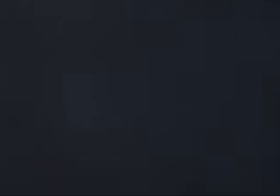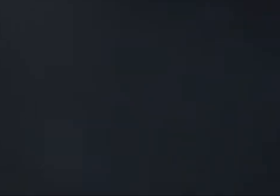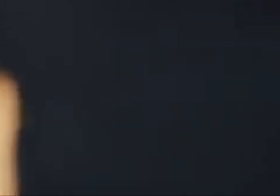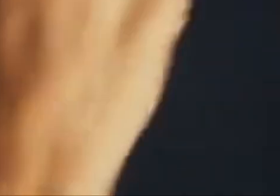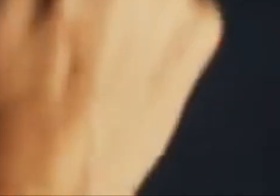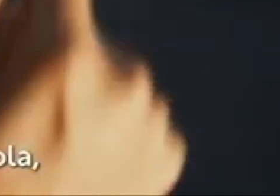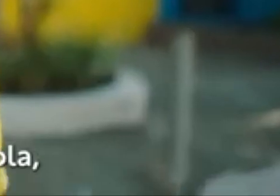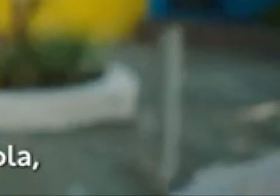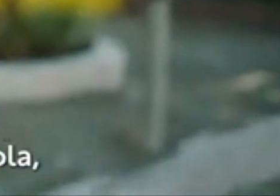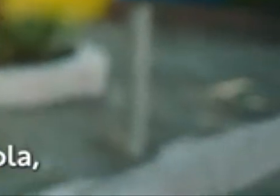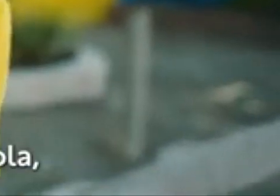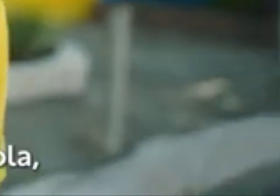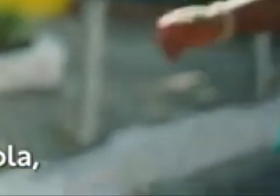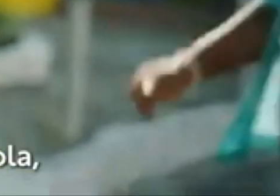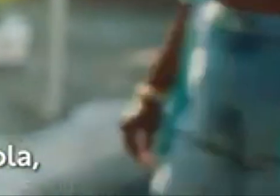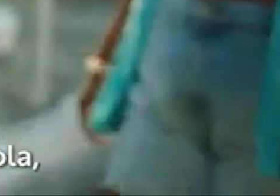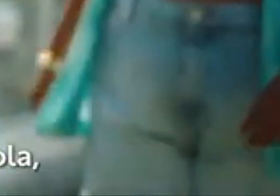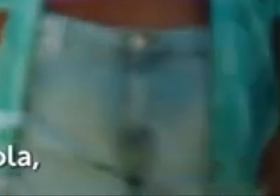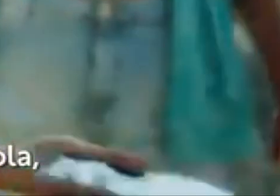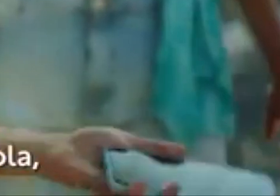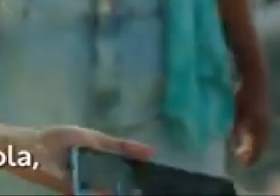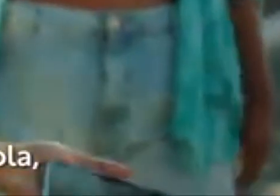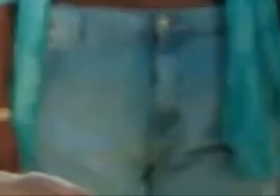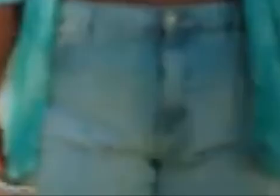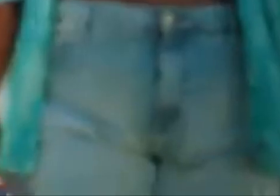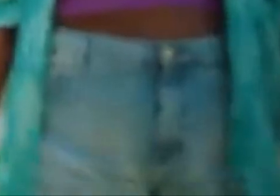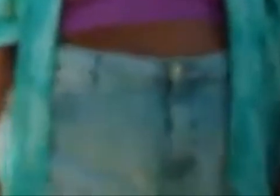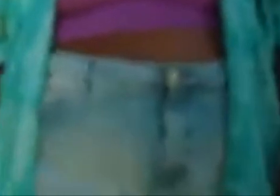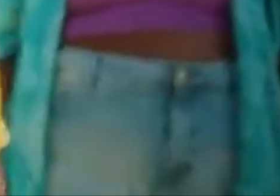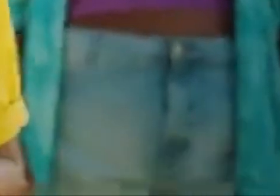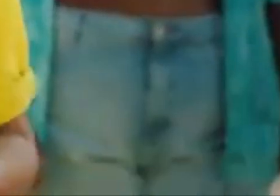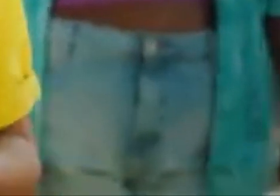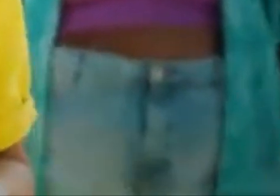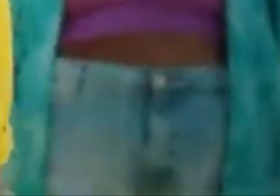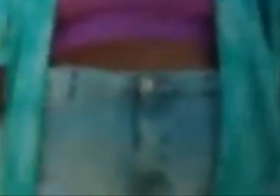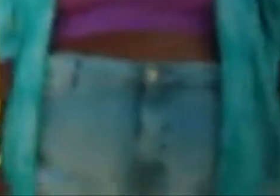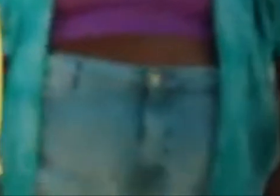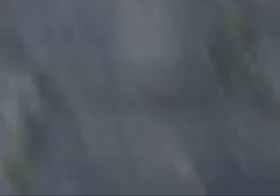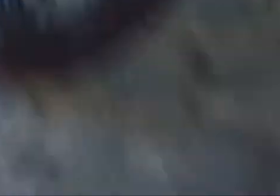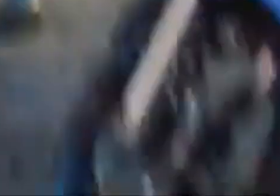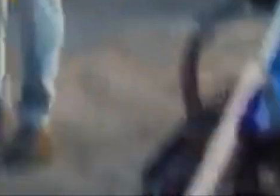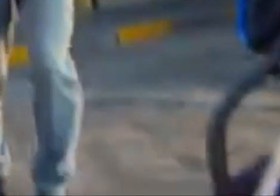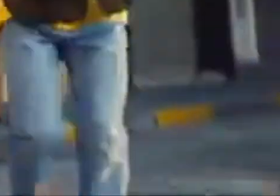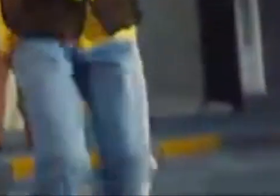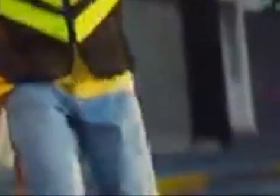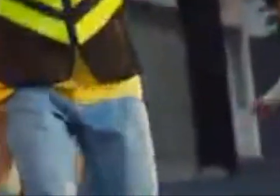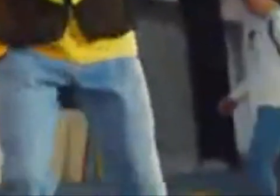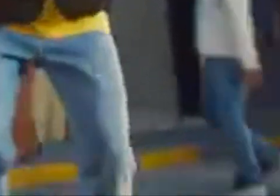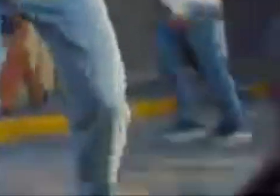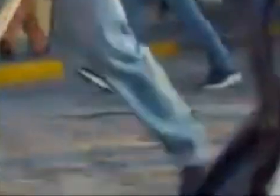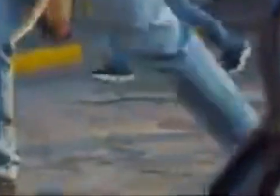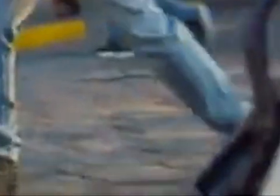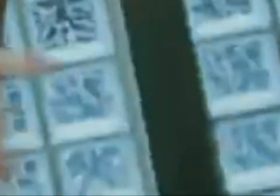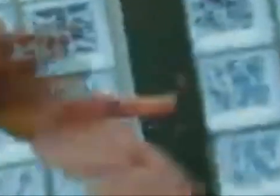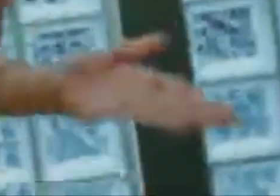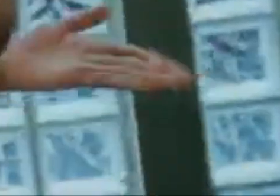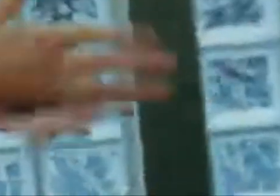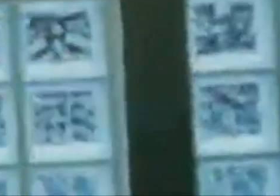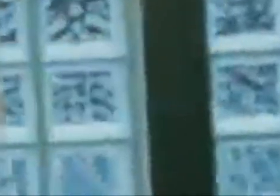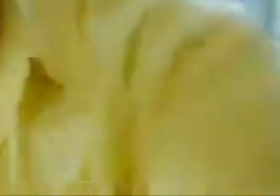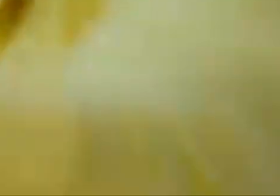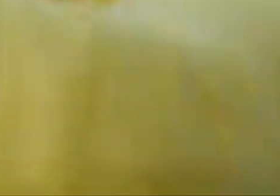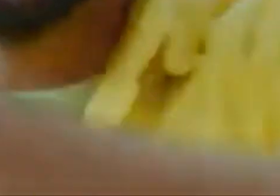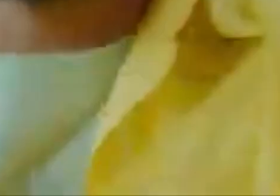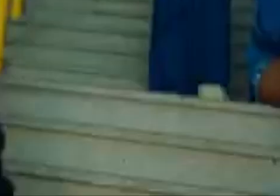então com o Banco do Brasil e o programa Desenrola você renegocia agora suas dívidas negocia conta fatura